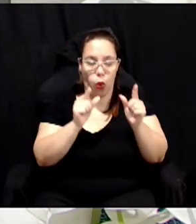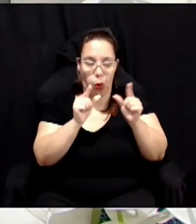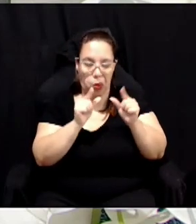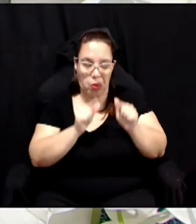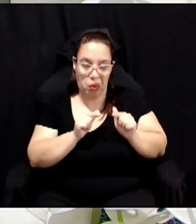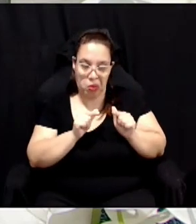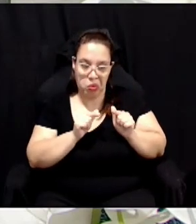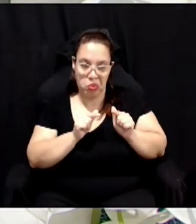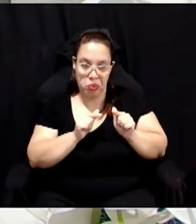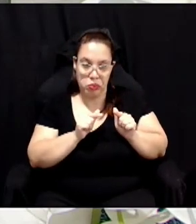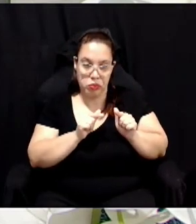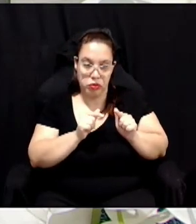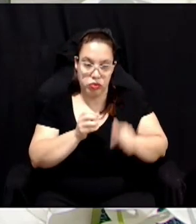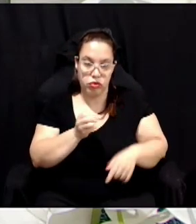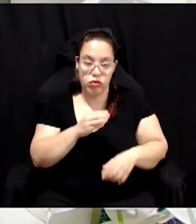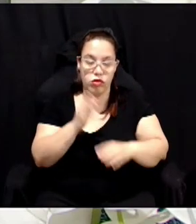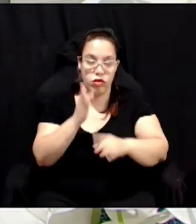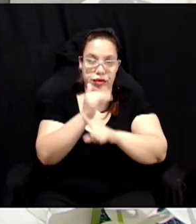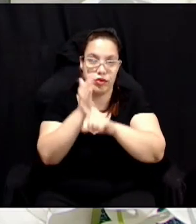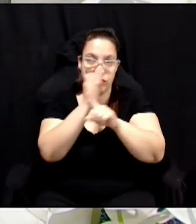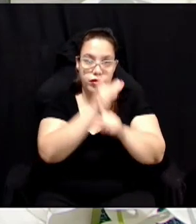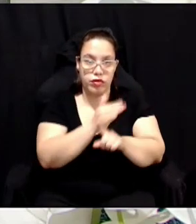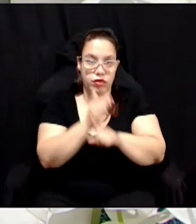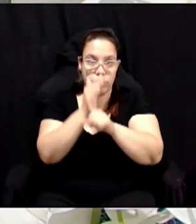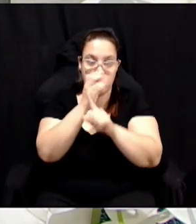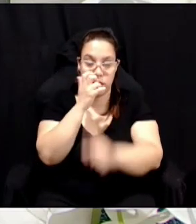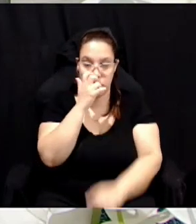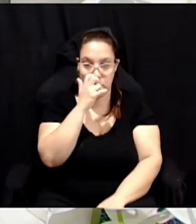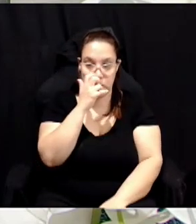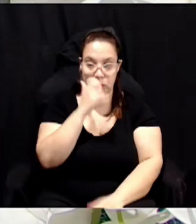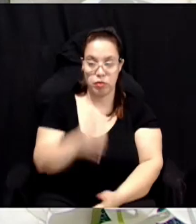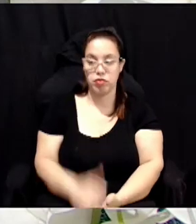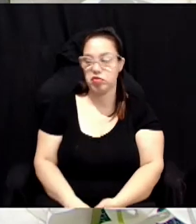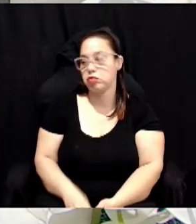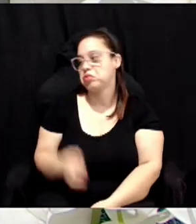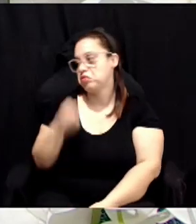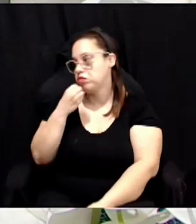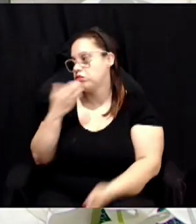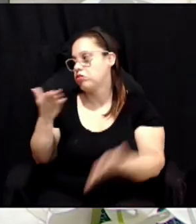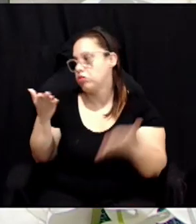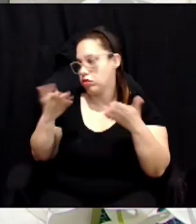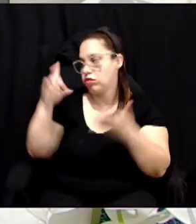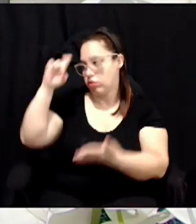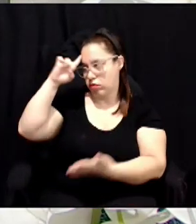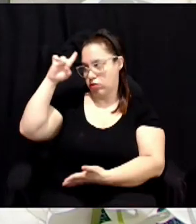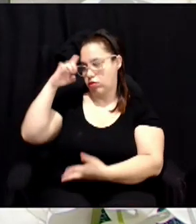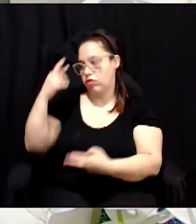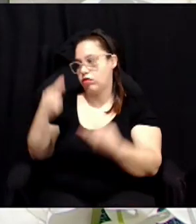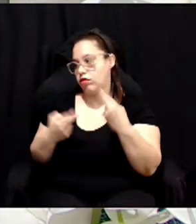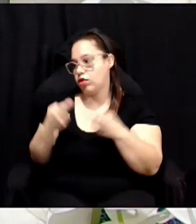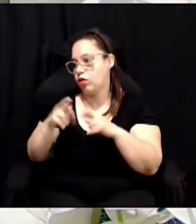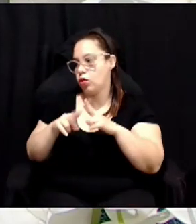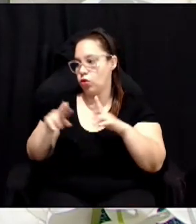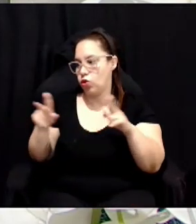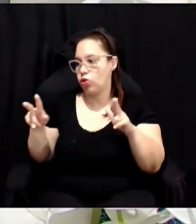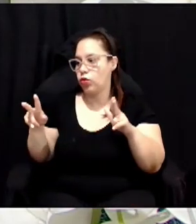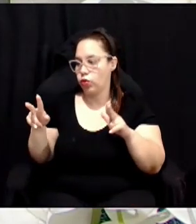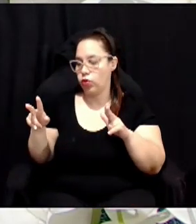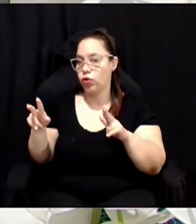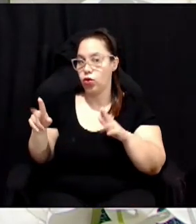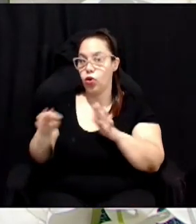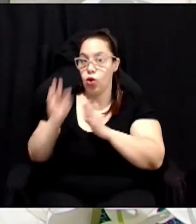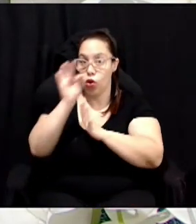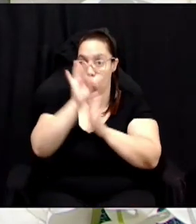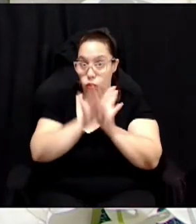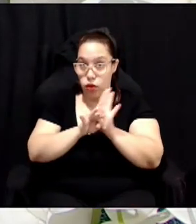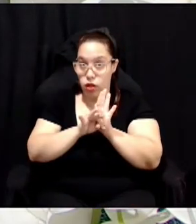com as novas tecnologias? Pois bem, hoje em dia eles têm uma relação um pouco diferente mesmo com o texto, né? Eles